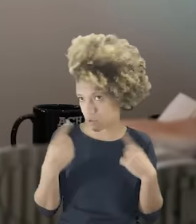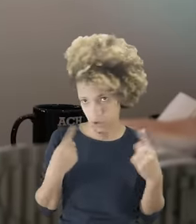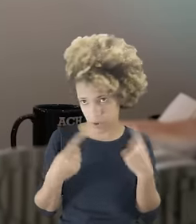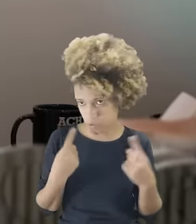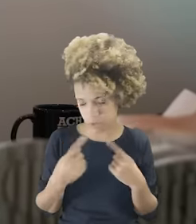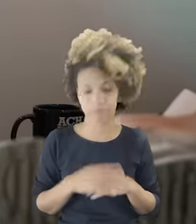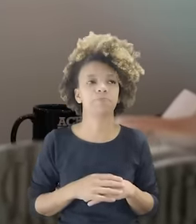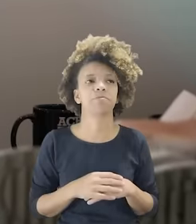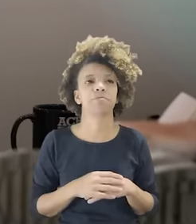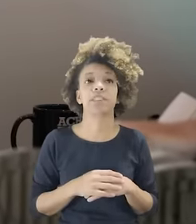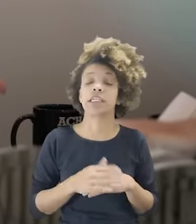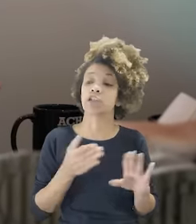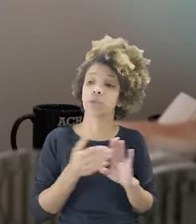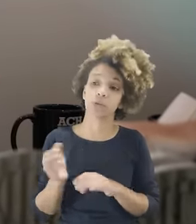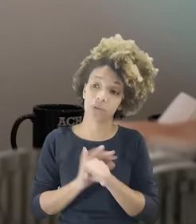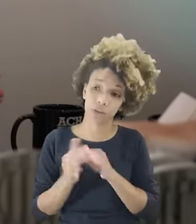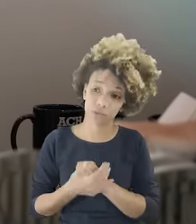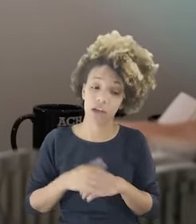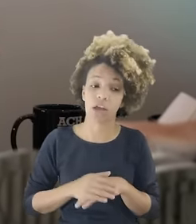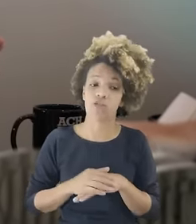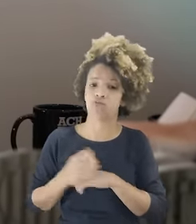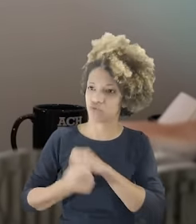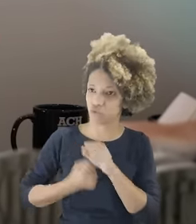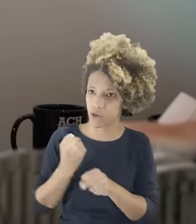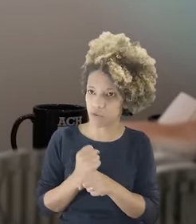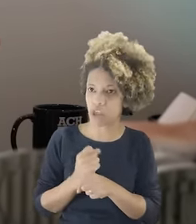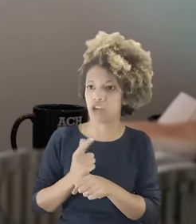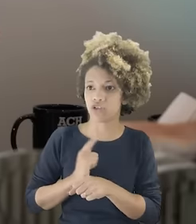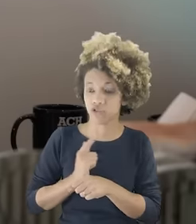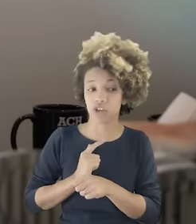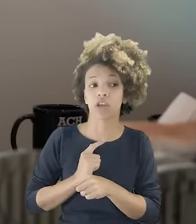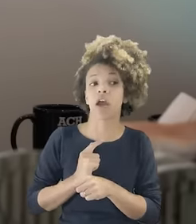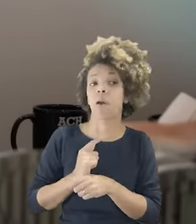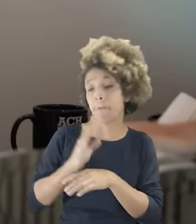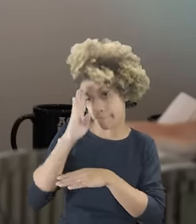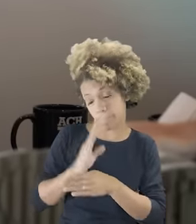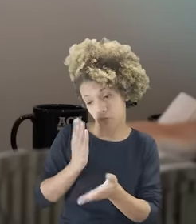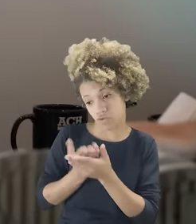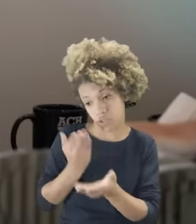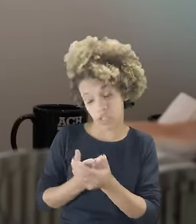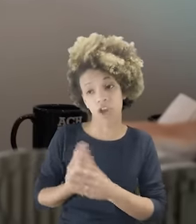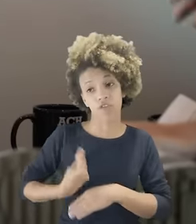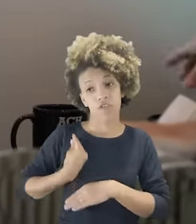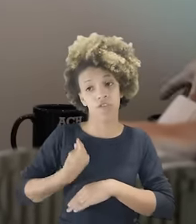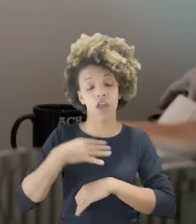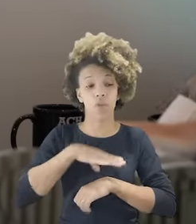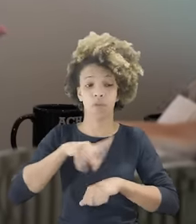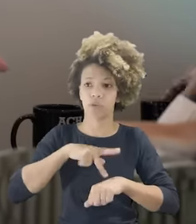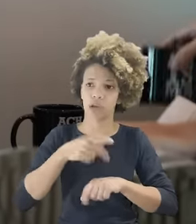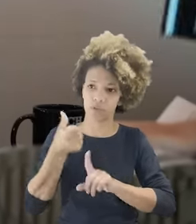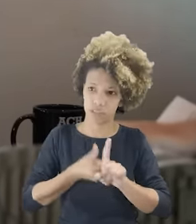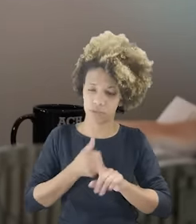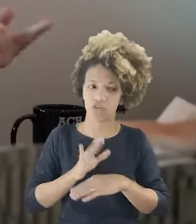maluca maluca e aí na pandemia eu entrei antes da pandemia tipo assim a gente ia ganhar numa bolsa de estudo tinha ganhado tudo pra morar em Portugal seis